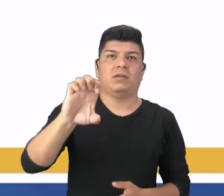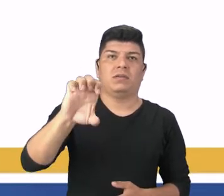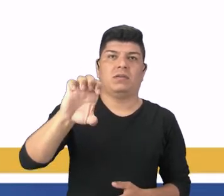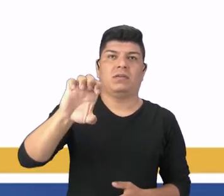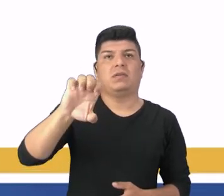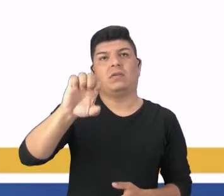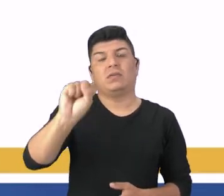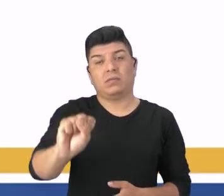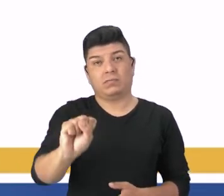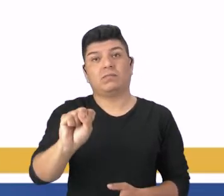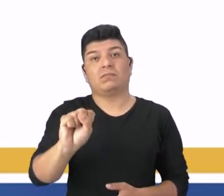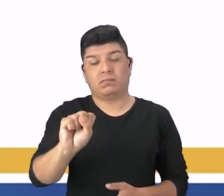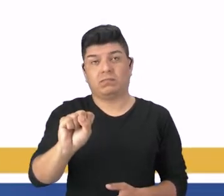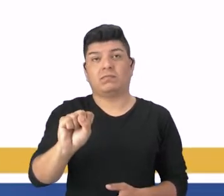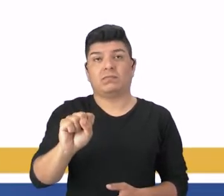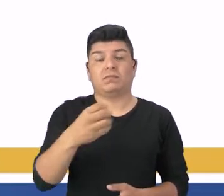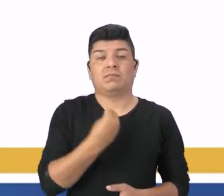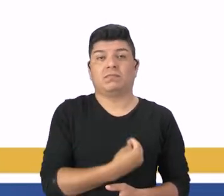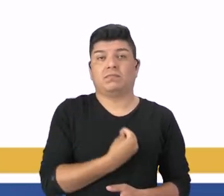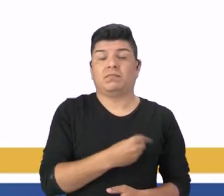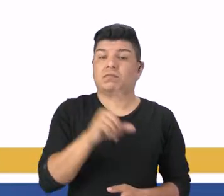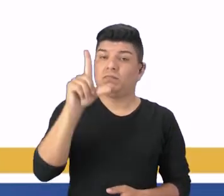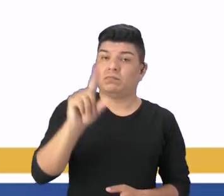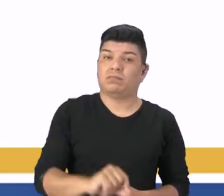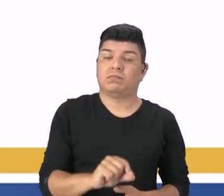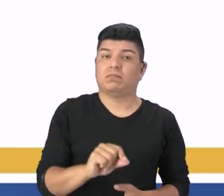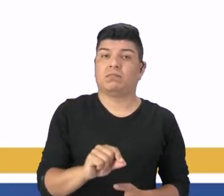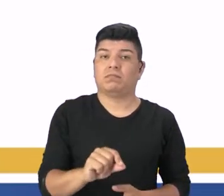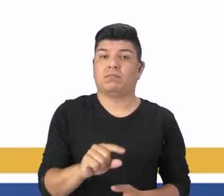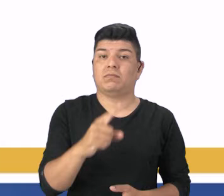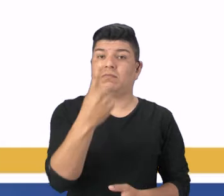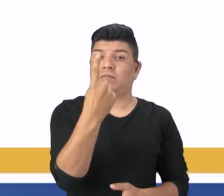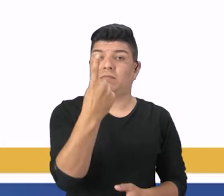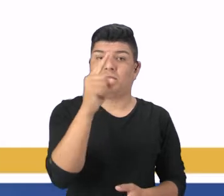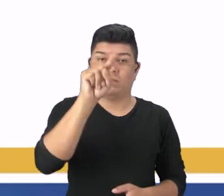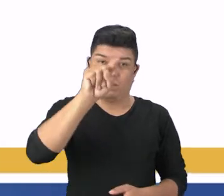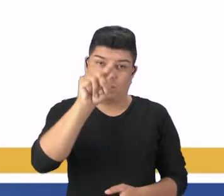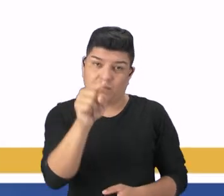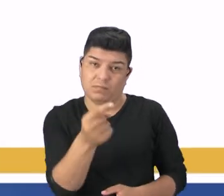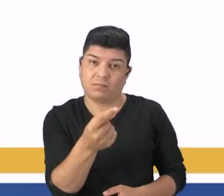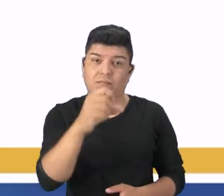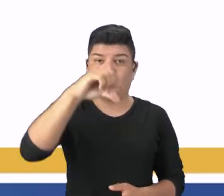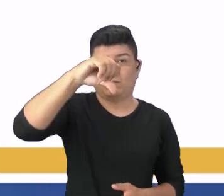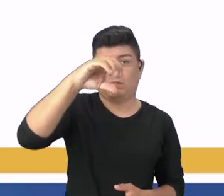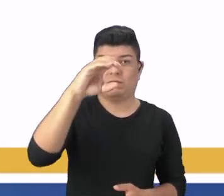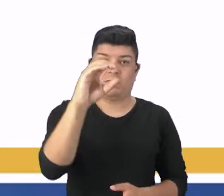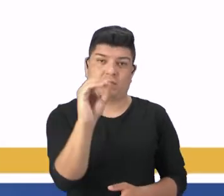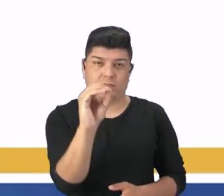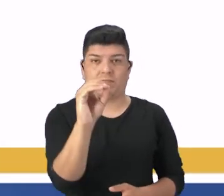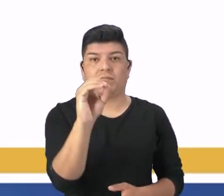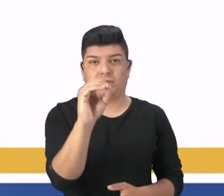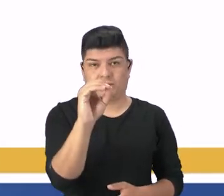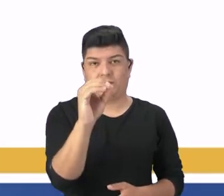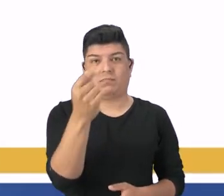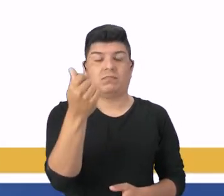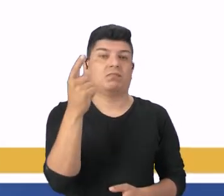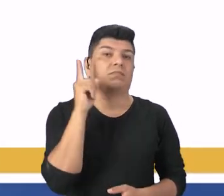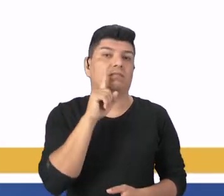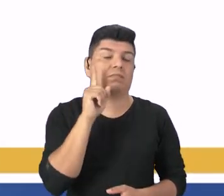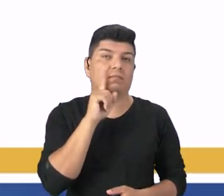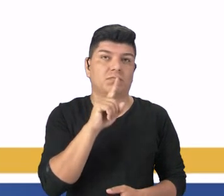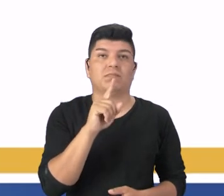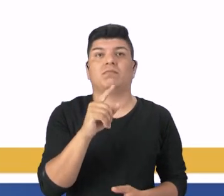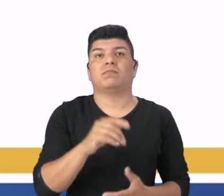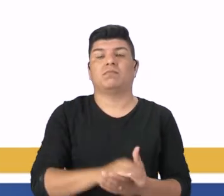5,7% dos brasileiros vivem com menos de 1,90 dólares ao dia. Fontes da